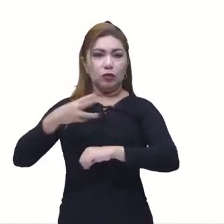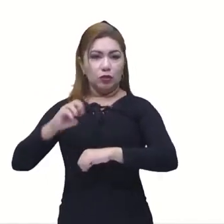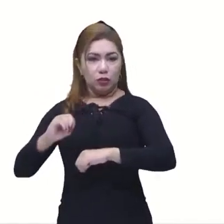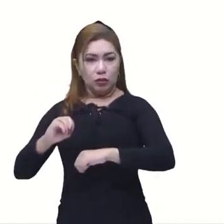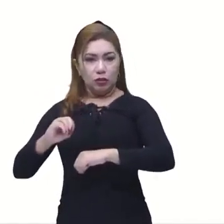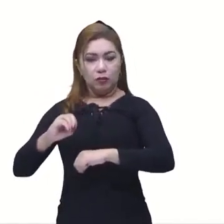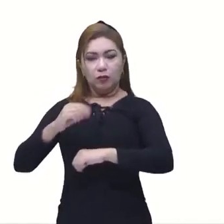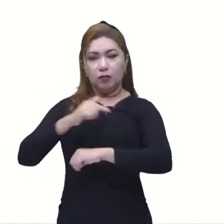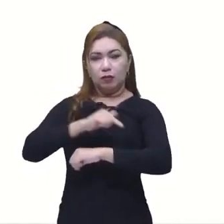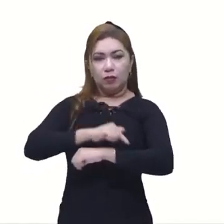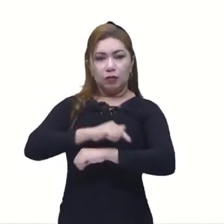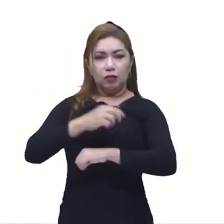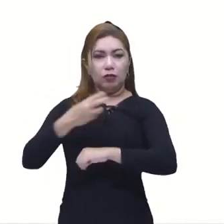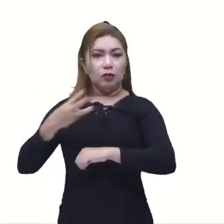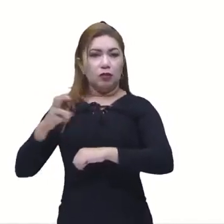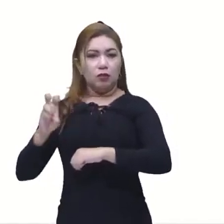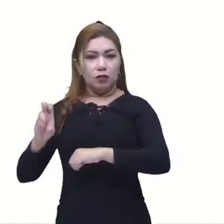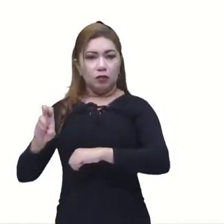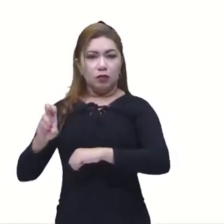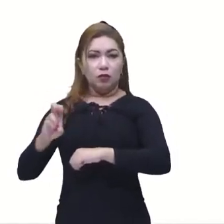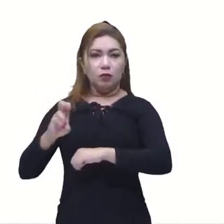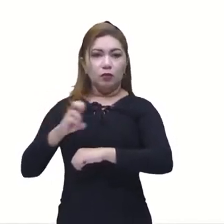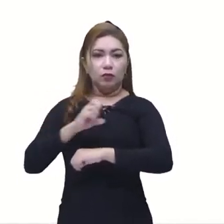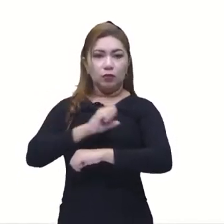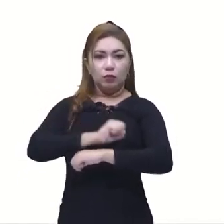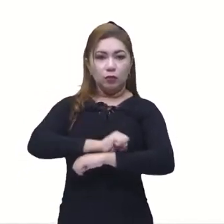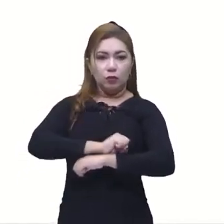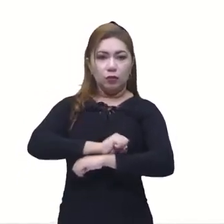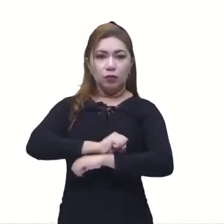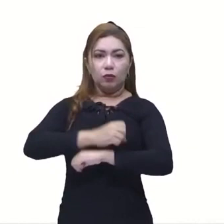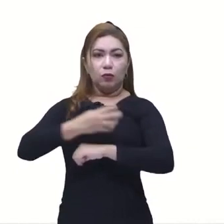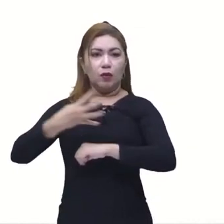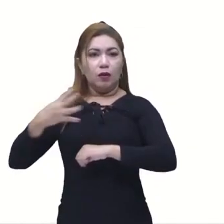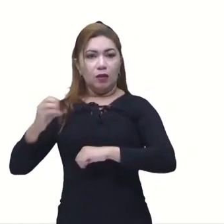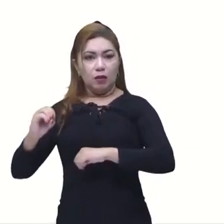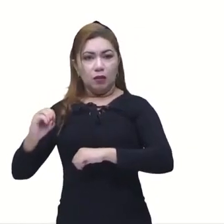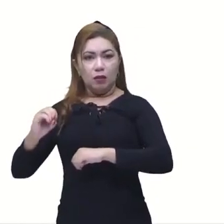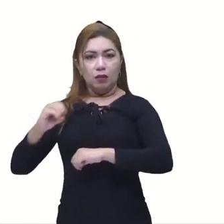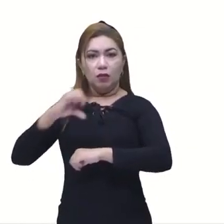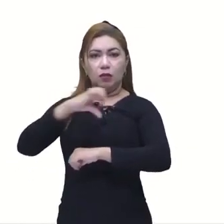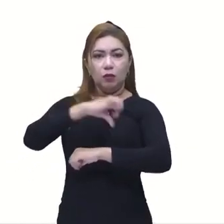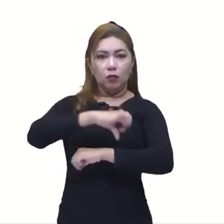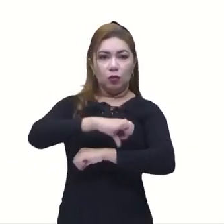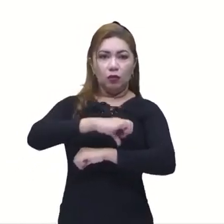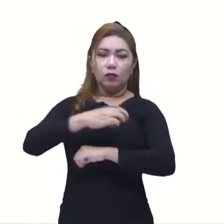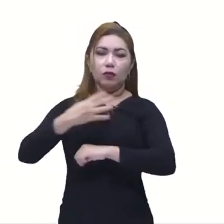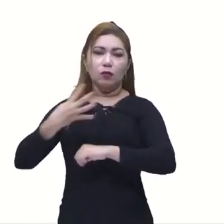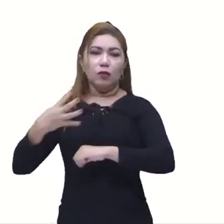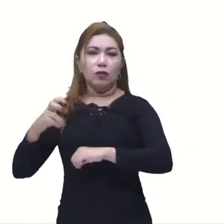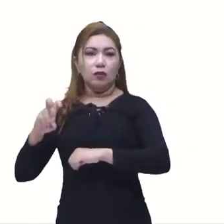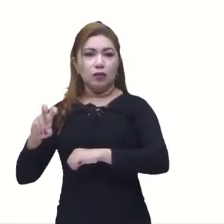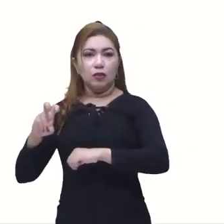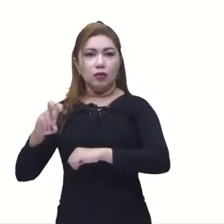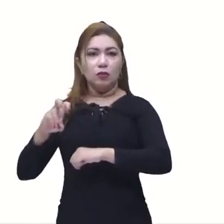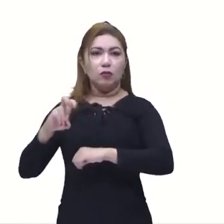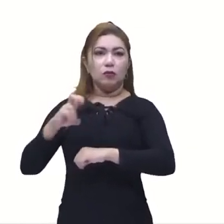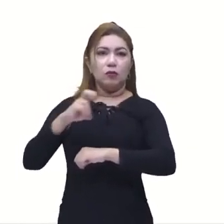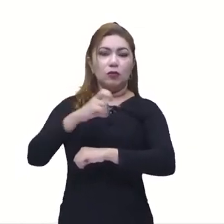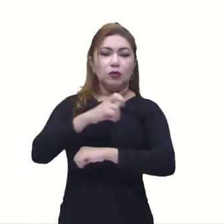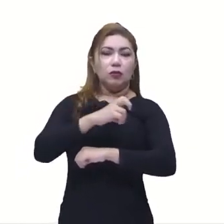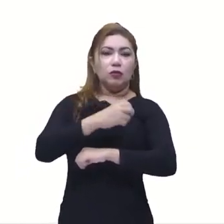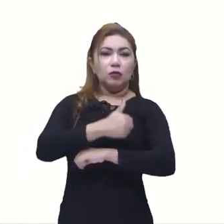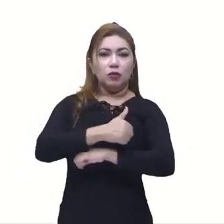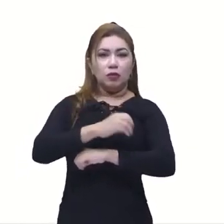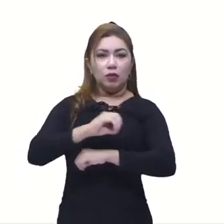no 7, 35, no 8, 40, no 9, 45, no